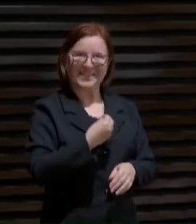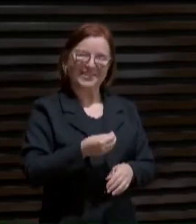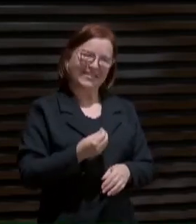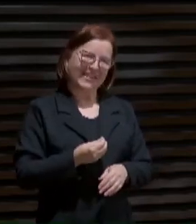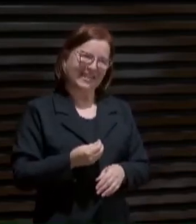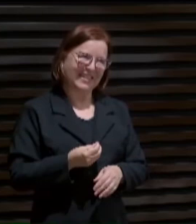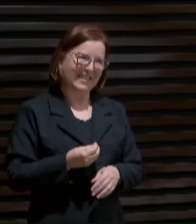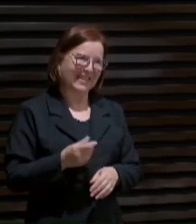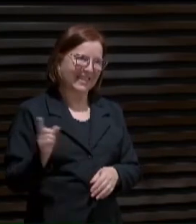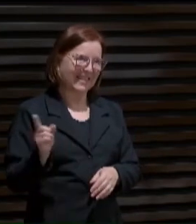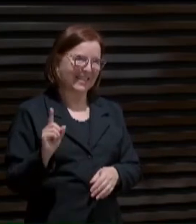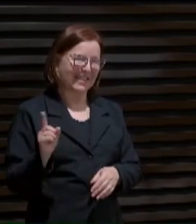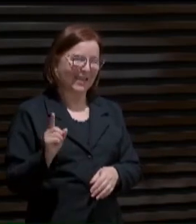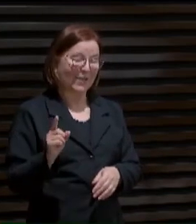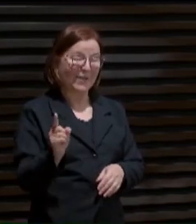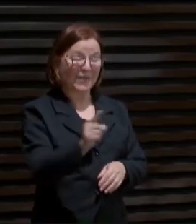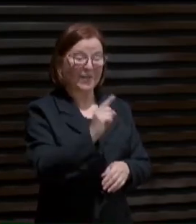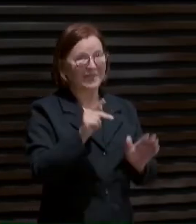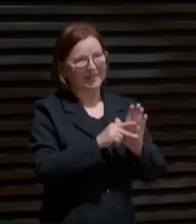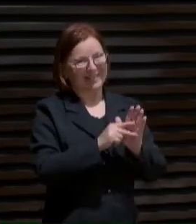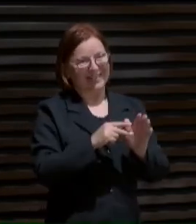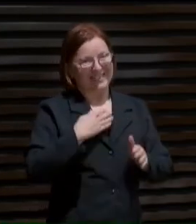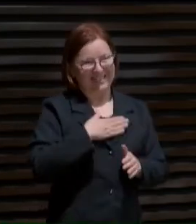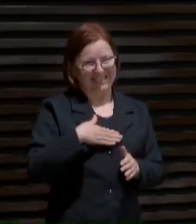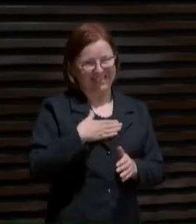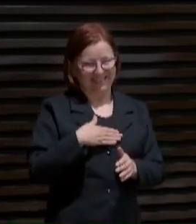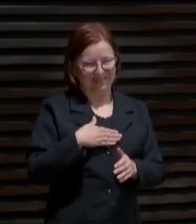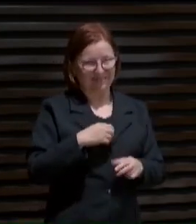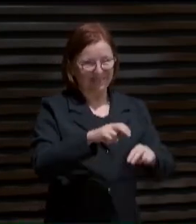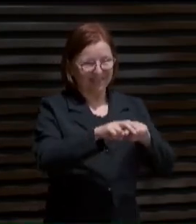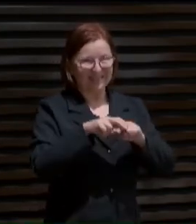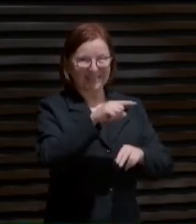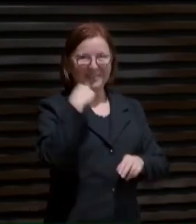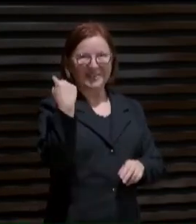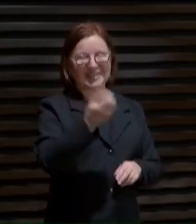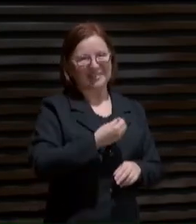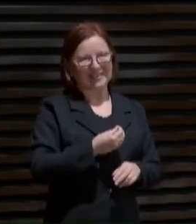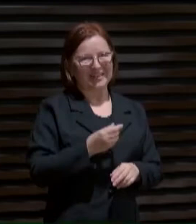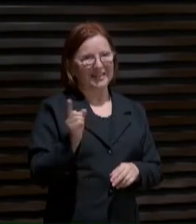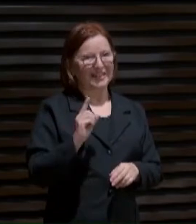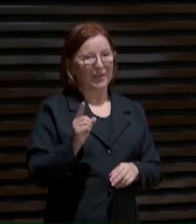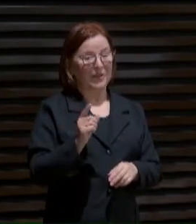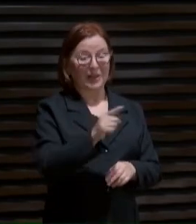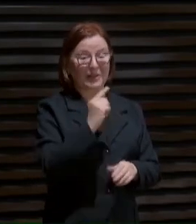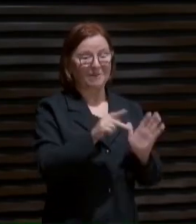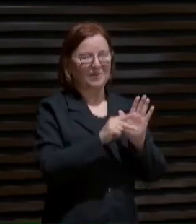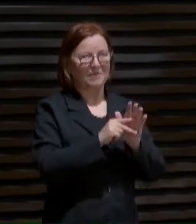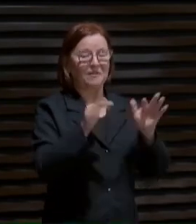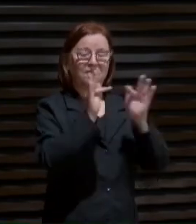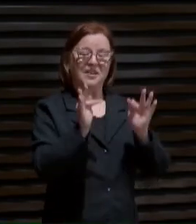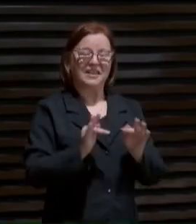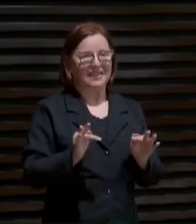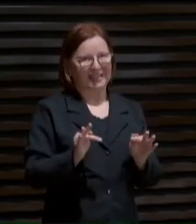não é o nosso prazer é a razão da nossa existência não é a nossa felicidade nosso